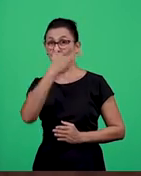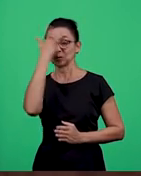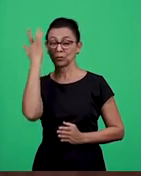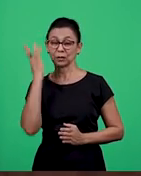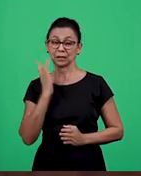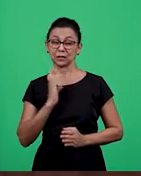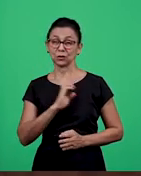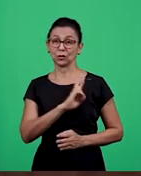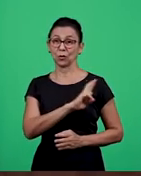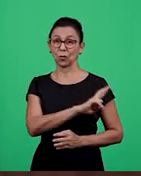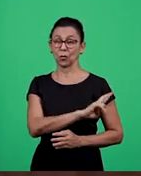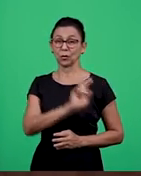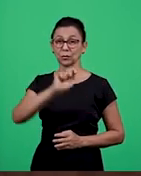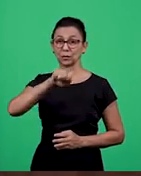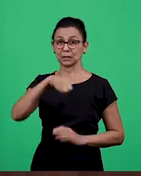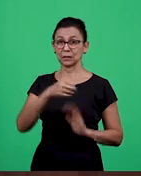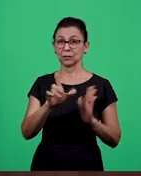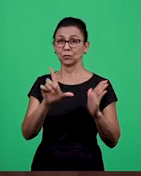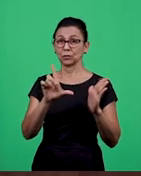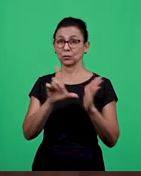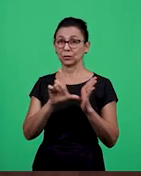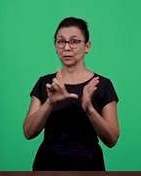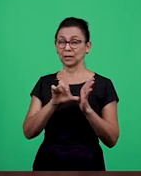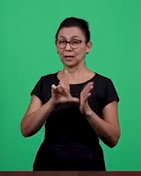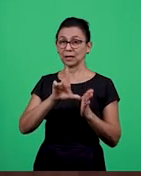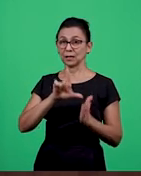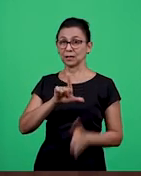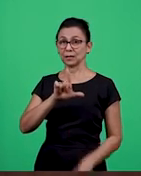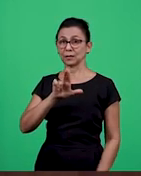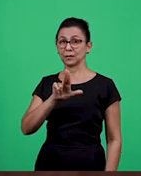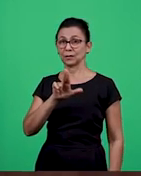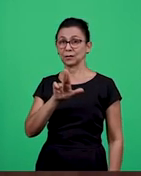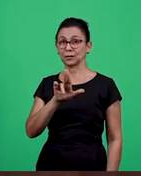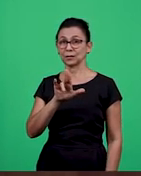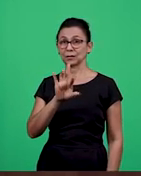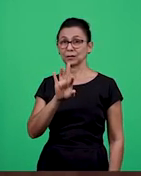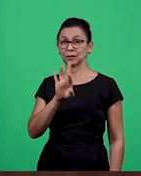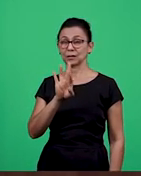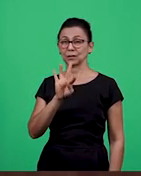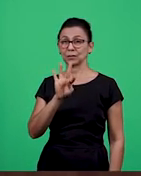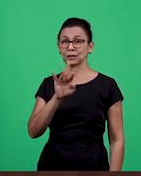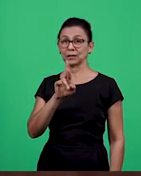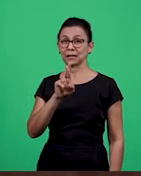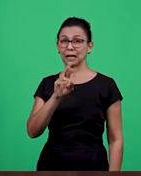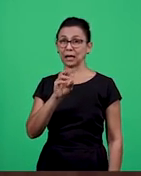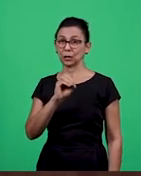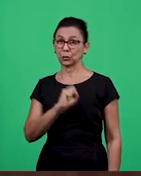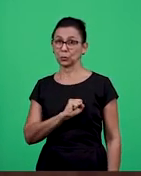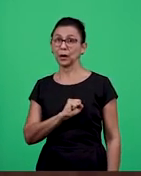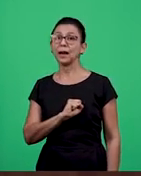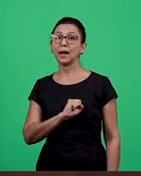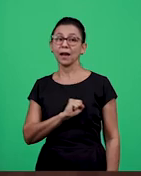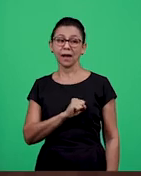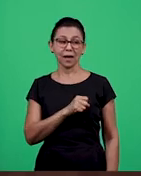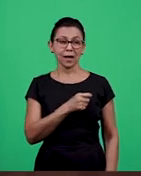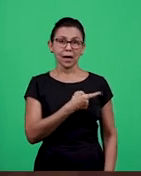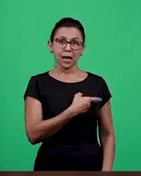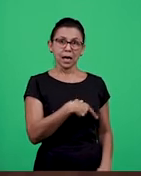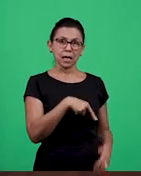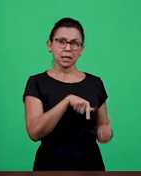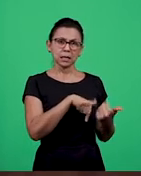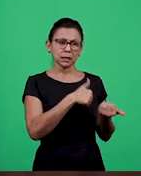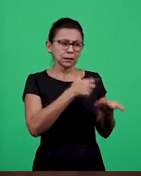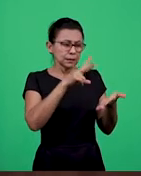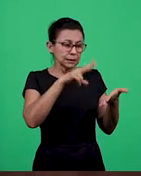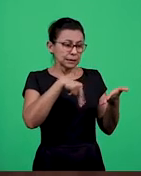um religioso que vivia ali no mosteiro. E ele teve acesso à Bíblia. Ele leu a Bíblia.